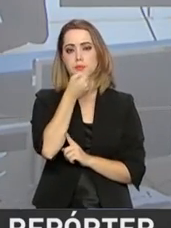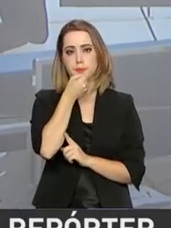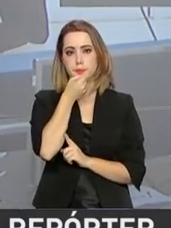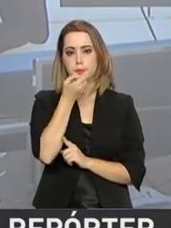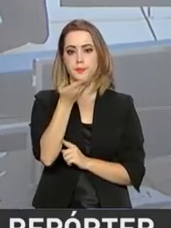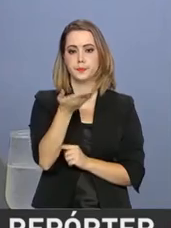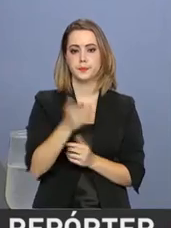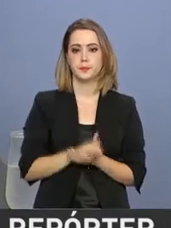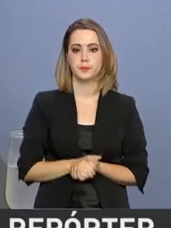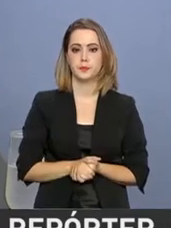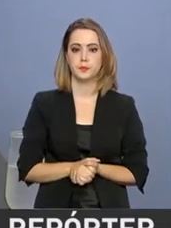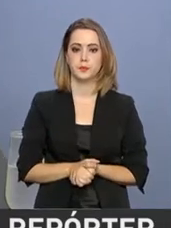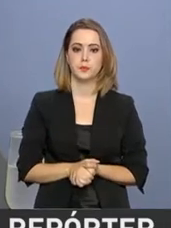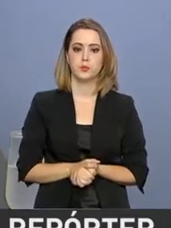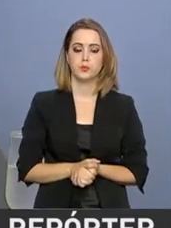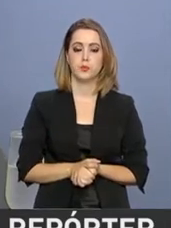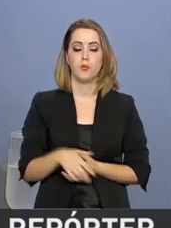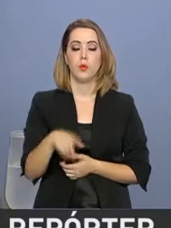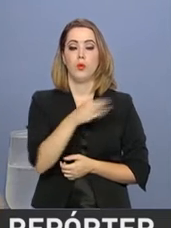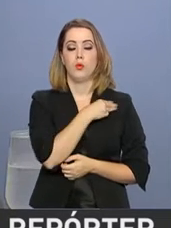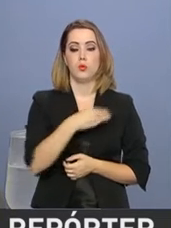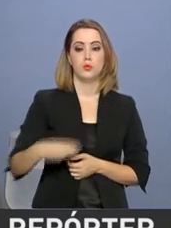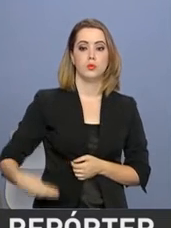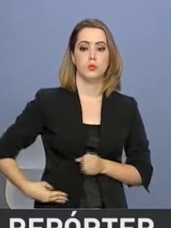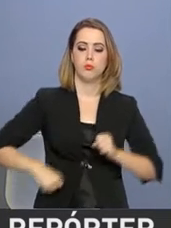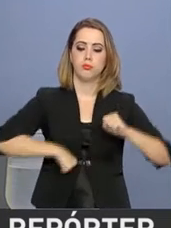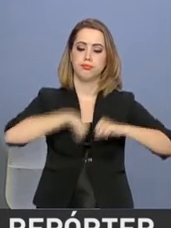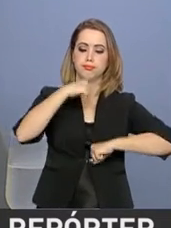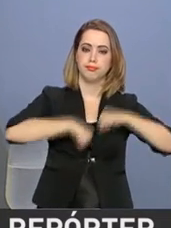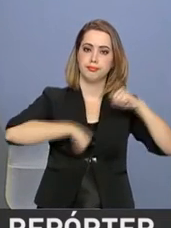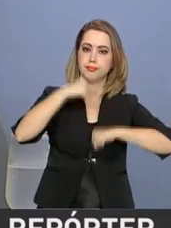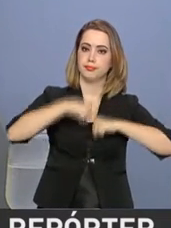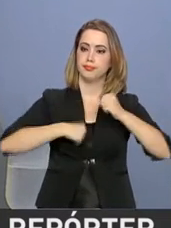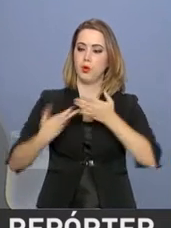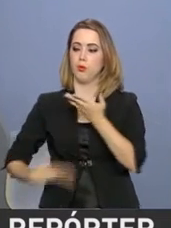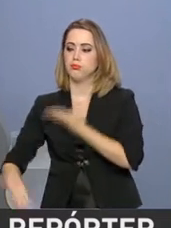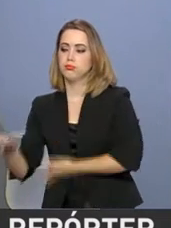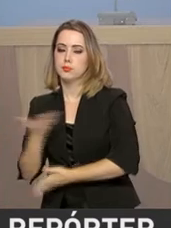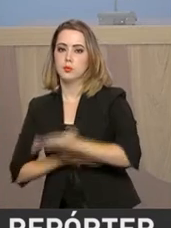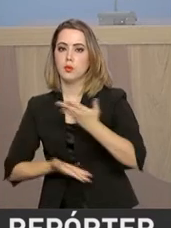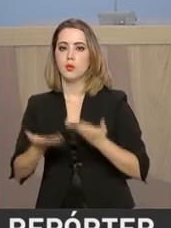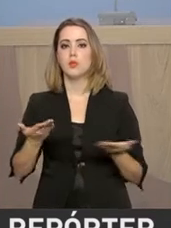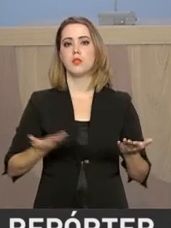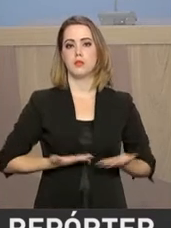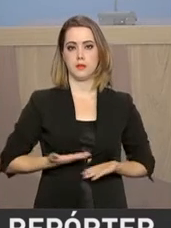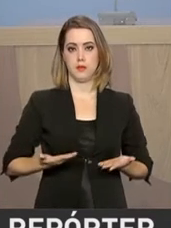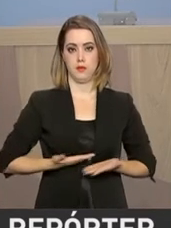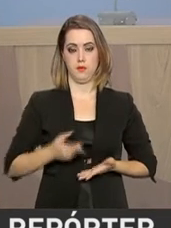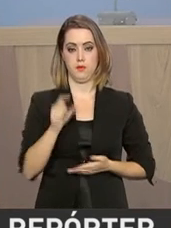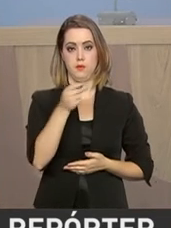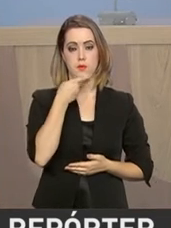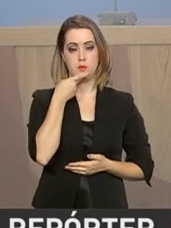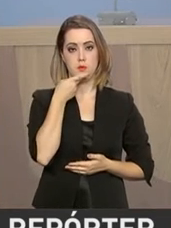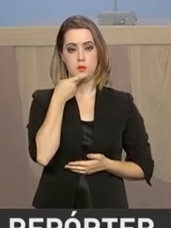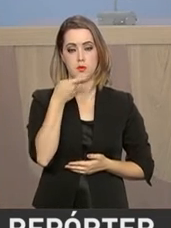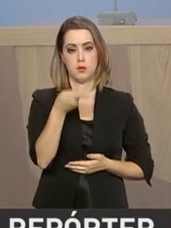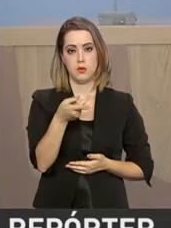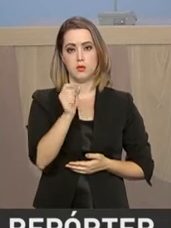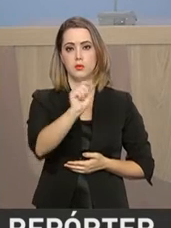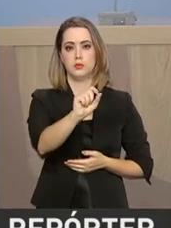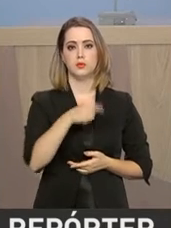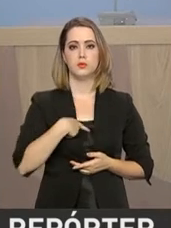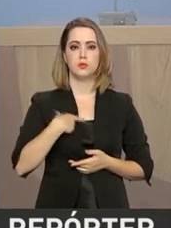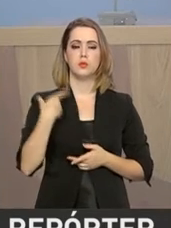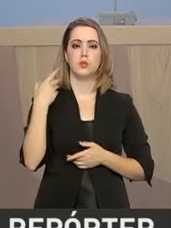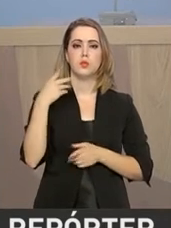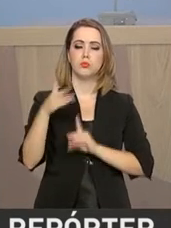imprensa. O ministro da Indústria, Comércio Exterior e Serviços explicou que as discussões no fórum vão buscar o